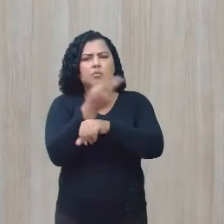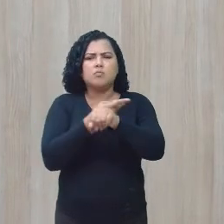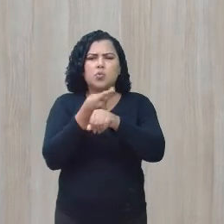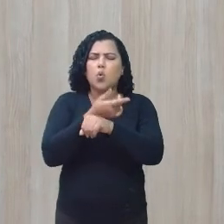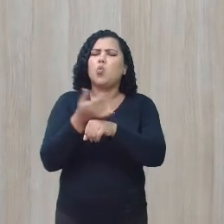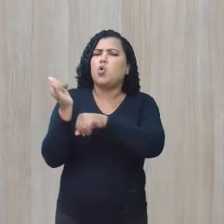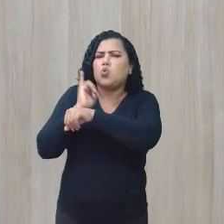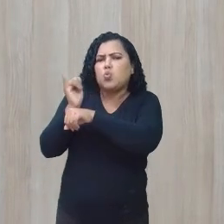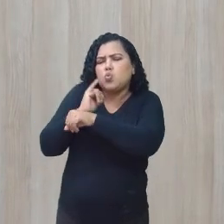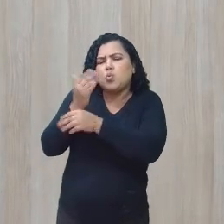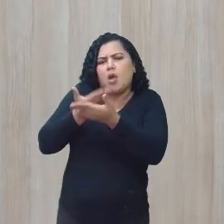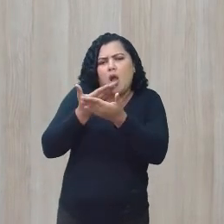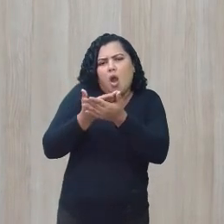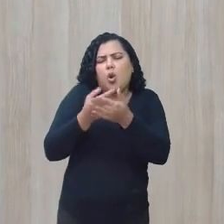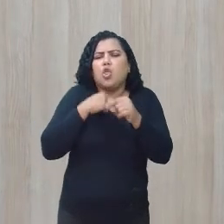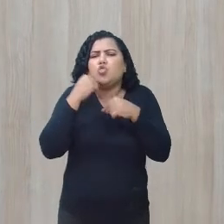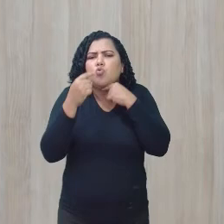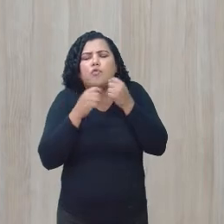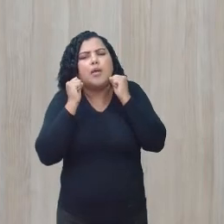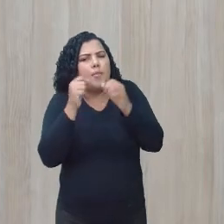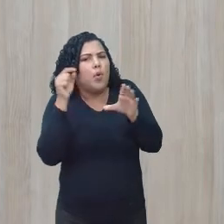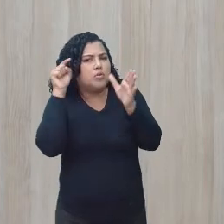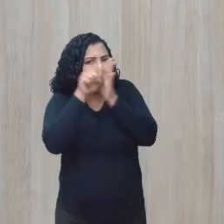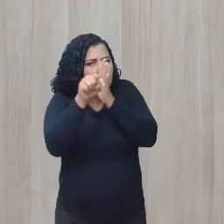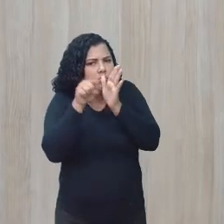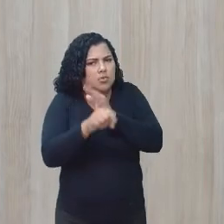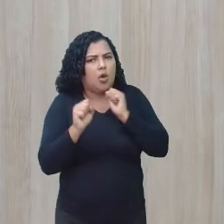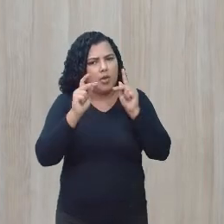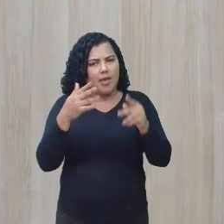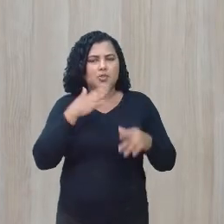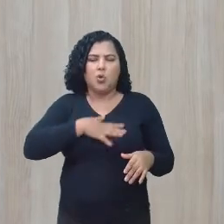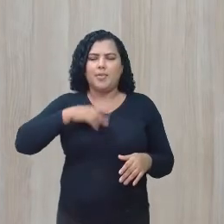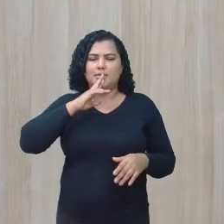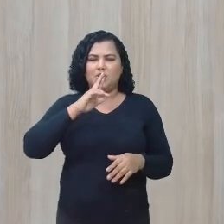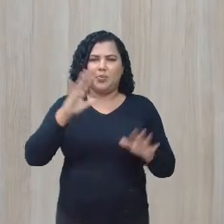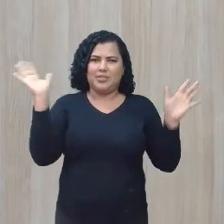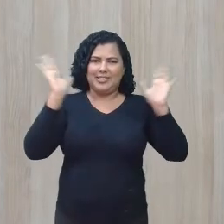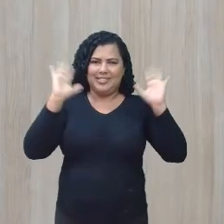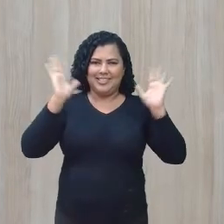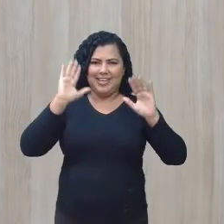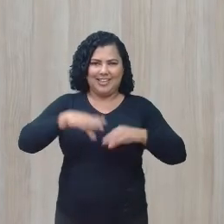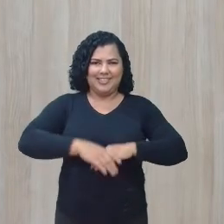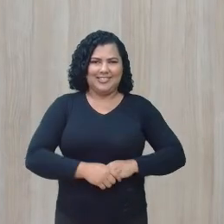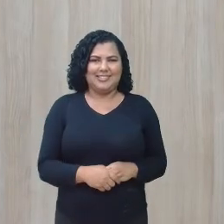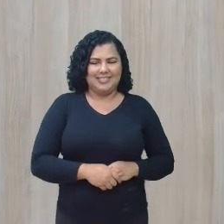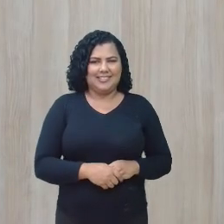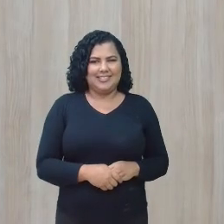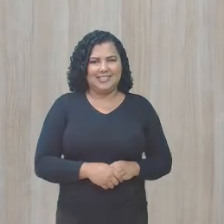qualquer dúvida que você tiver. Será um prazer respondê-los, ok? Tchau, tchau e até a próxima.